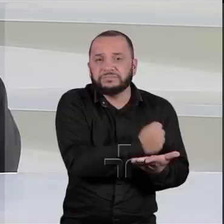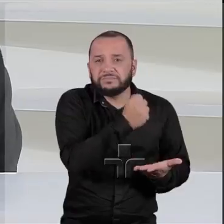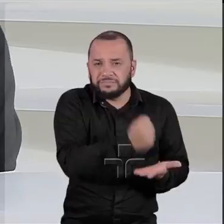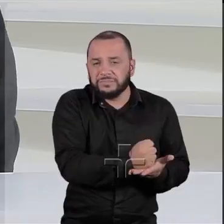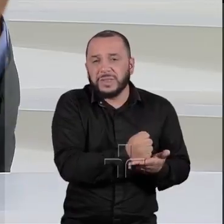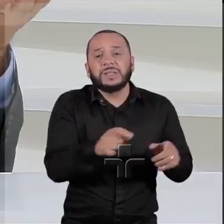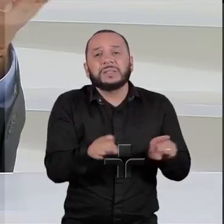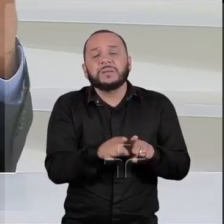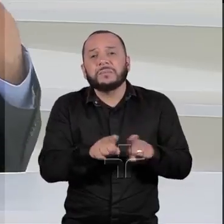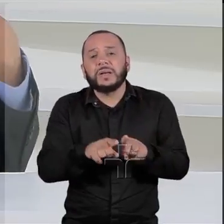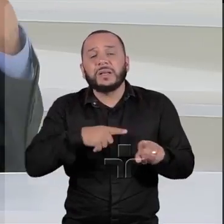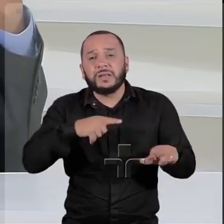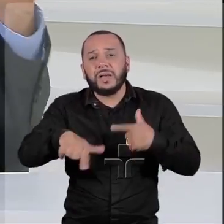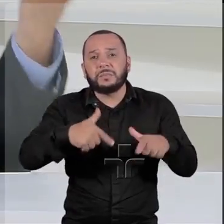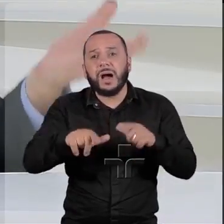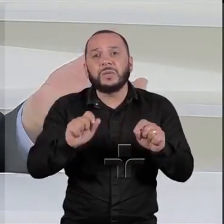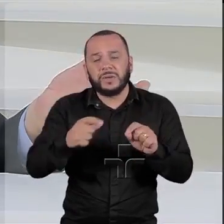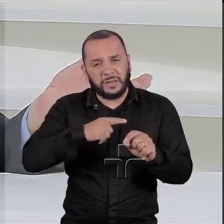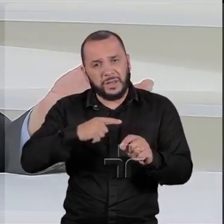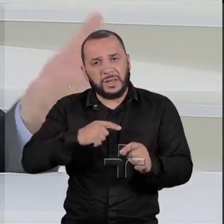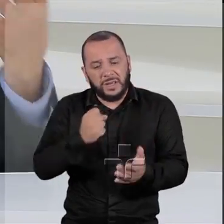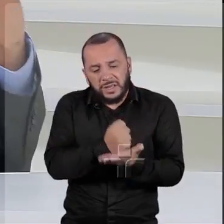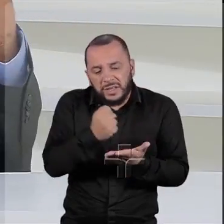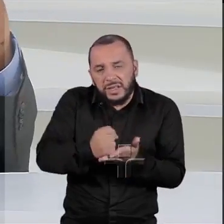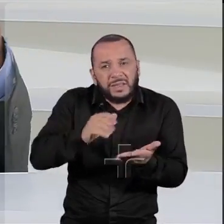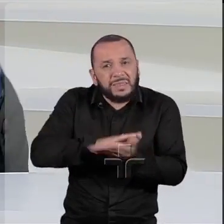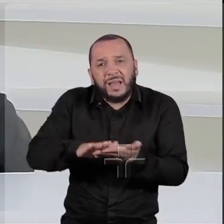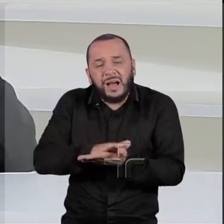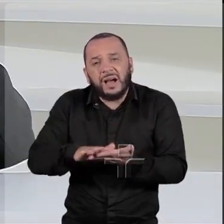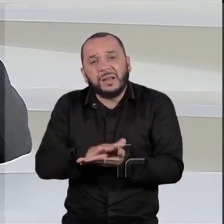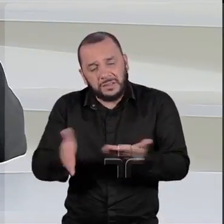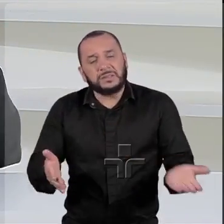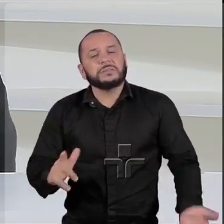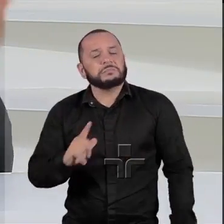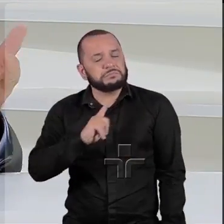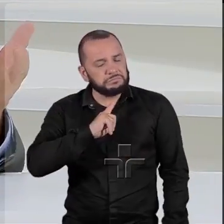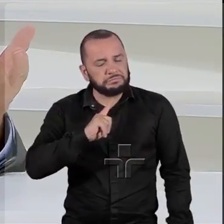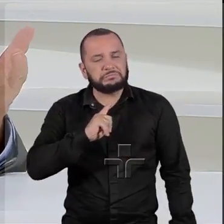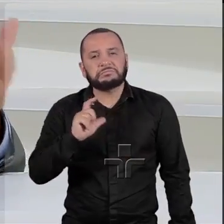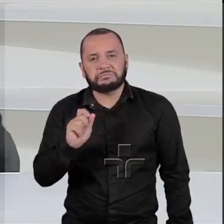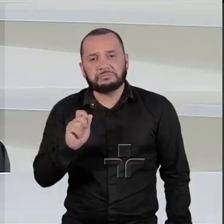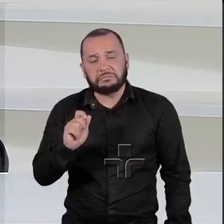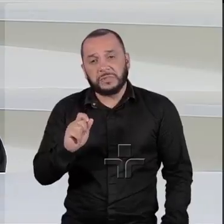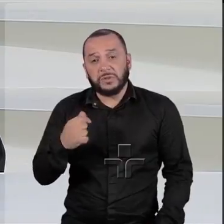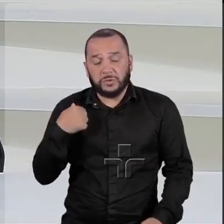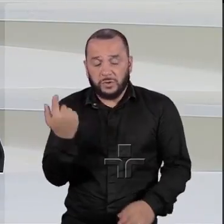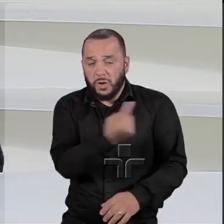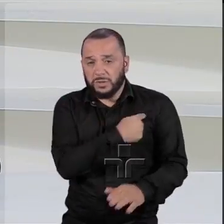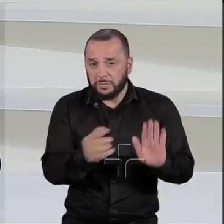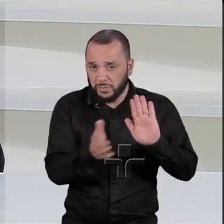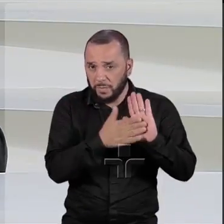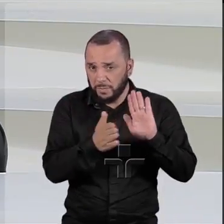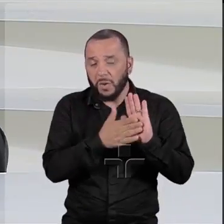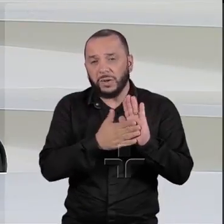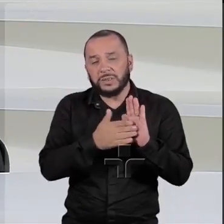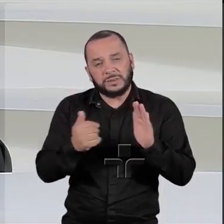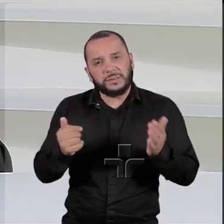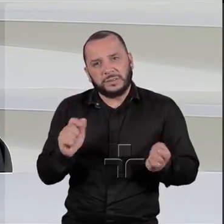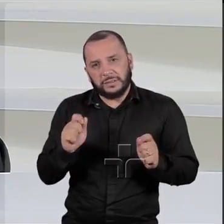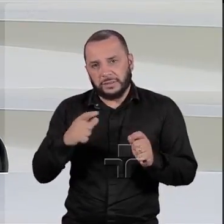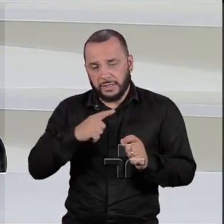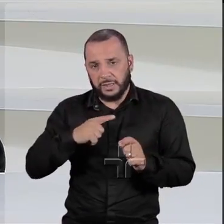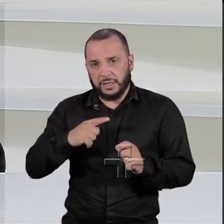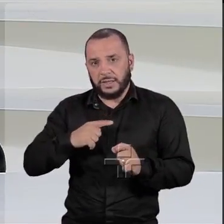proposta tem esse objetivo também, que transcende a própria Previdência. Porque mercado de trabalho,